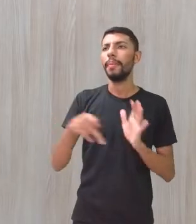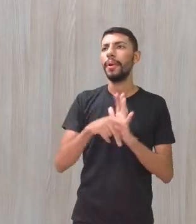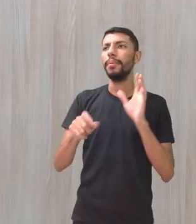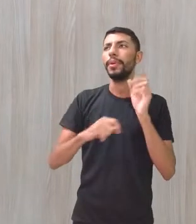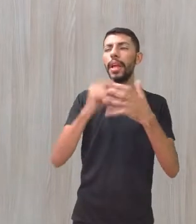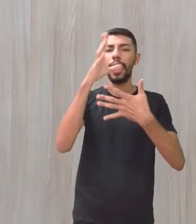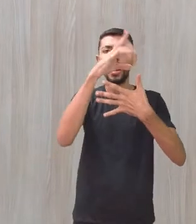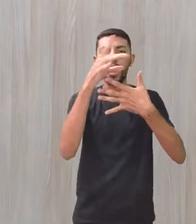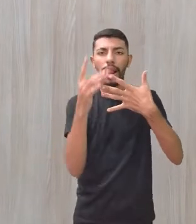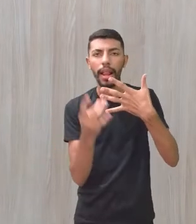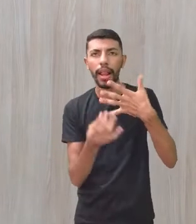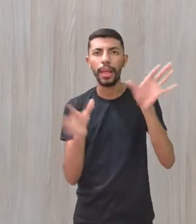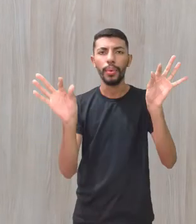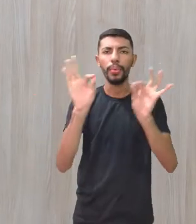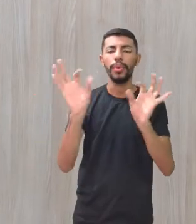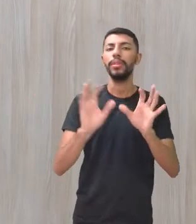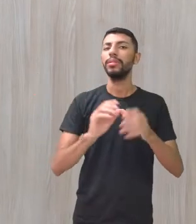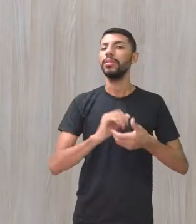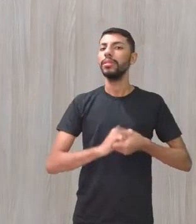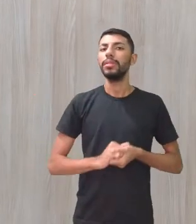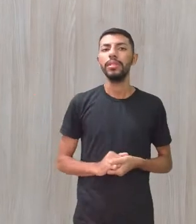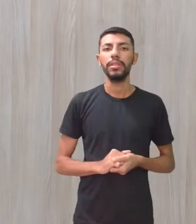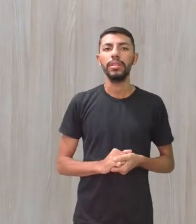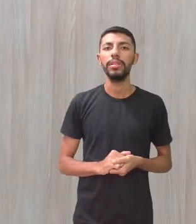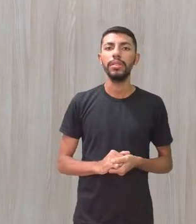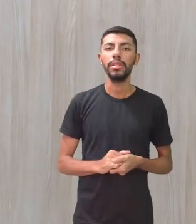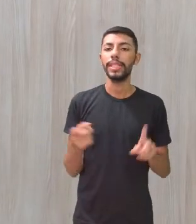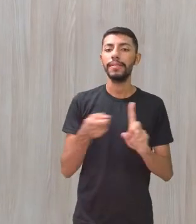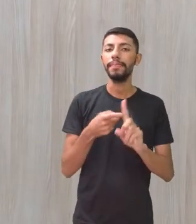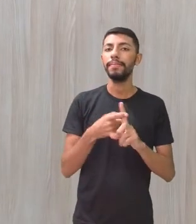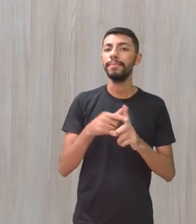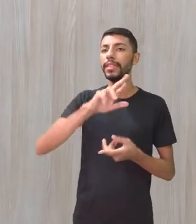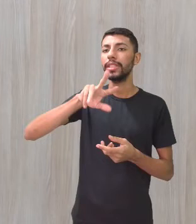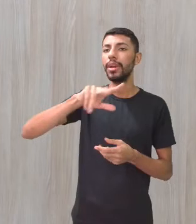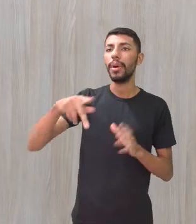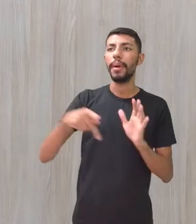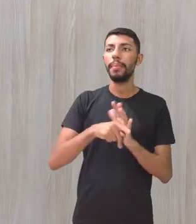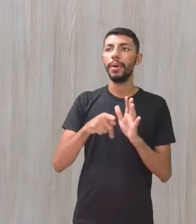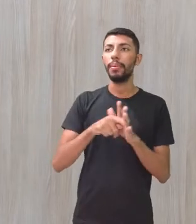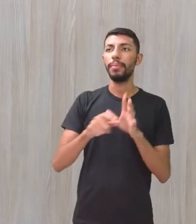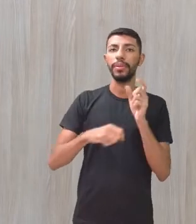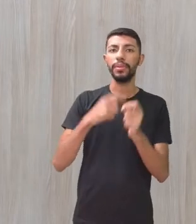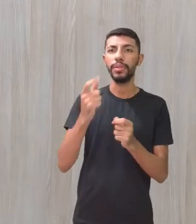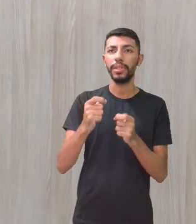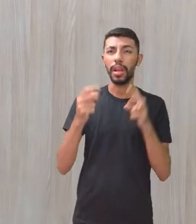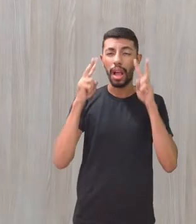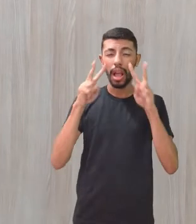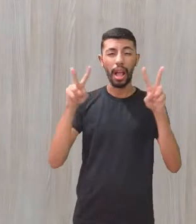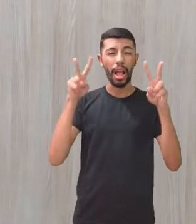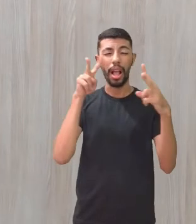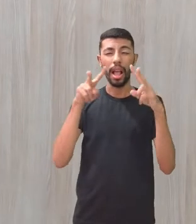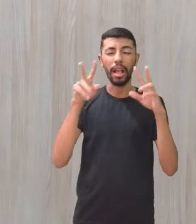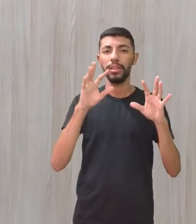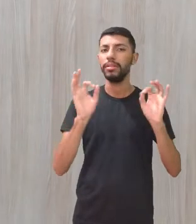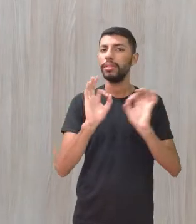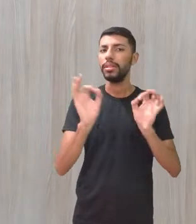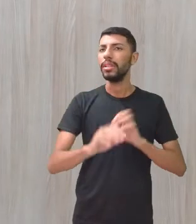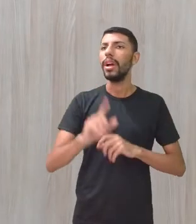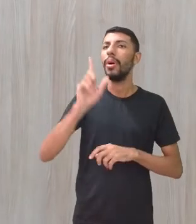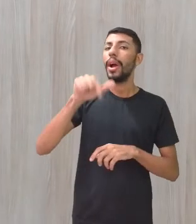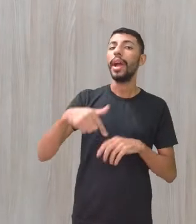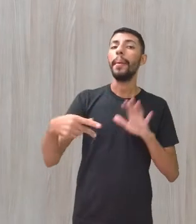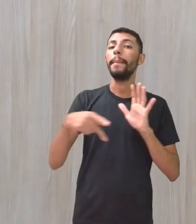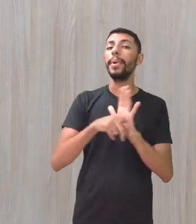decorar a rua, ele não está ali para causar poluição visual, ele está ali na tentativa de trazer